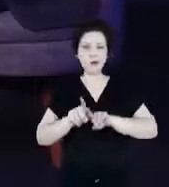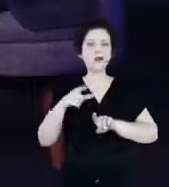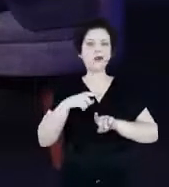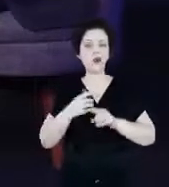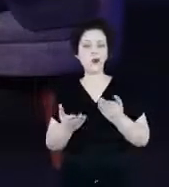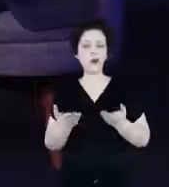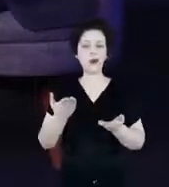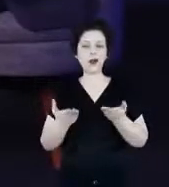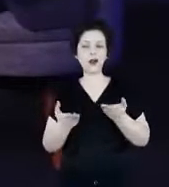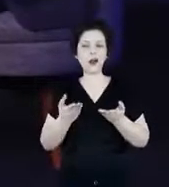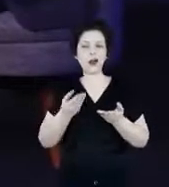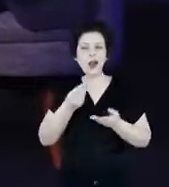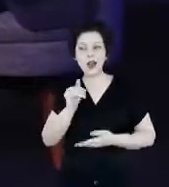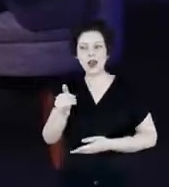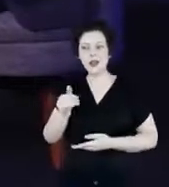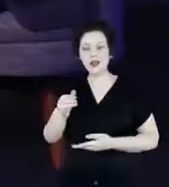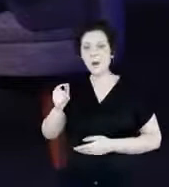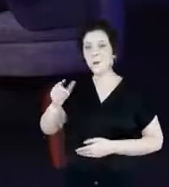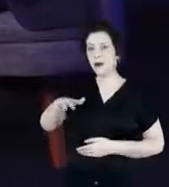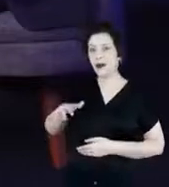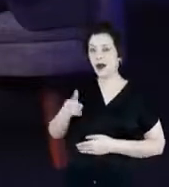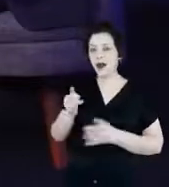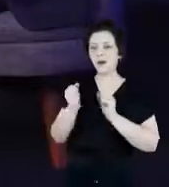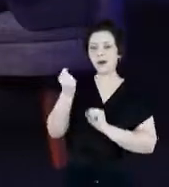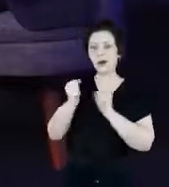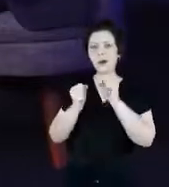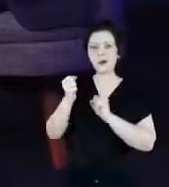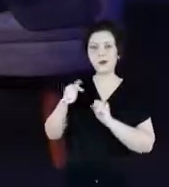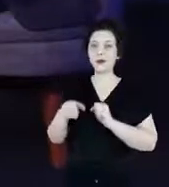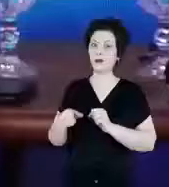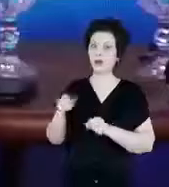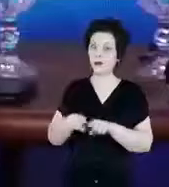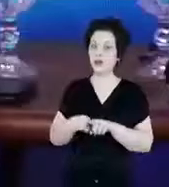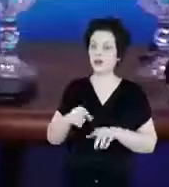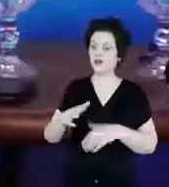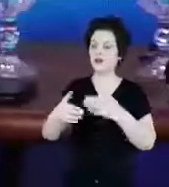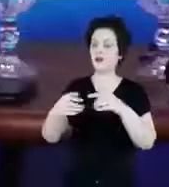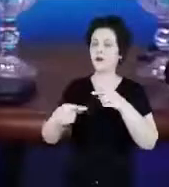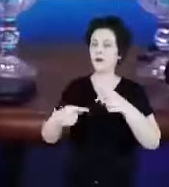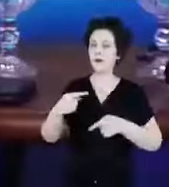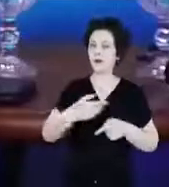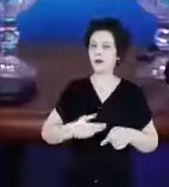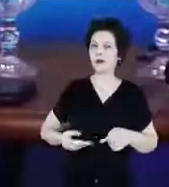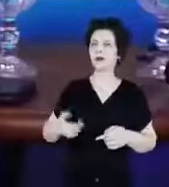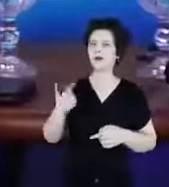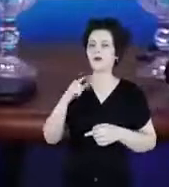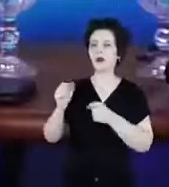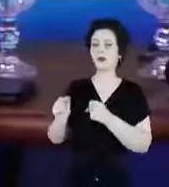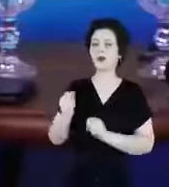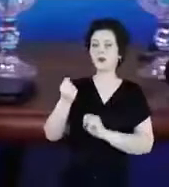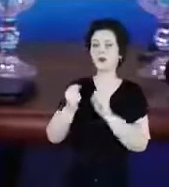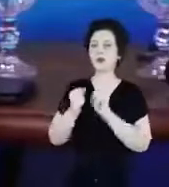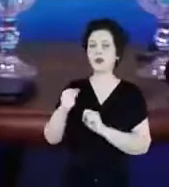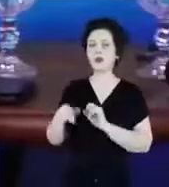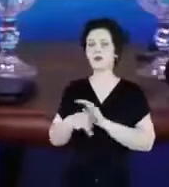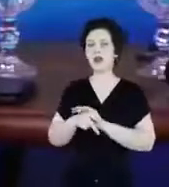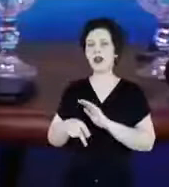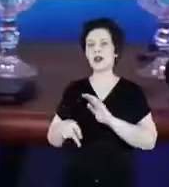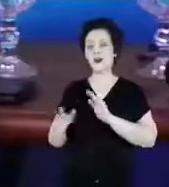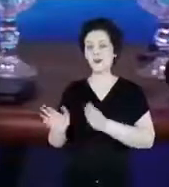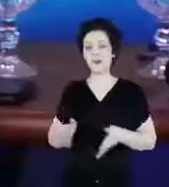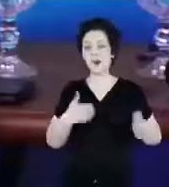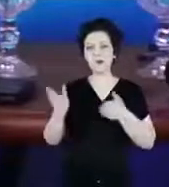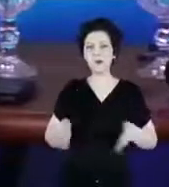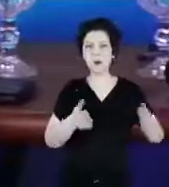ofertar energia barata para a indústria, com certeza nós podemos também desenvolver uma política industrial, principalmente na manufatura que consome muita